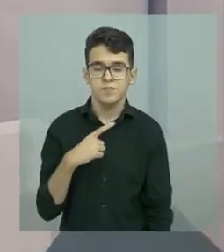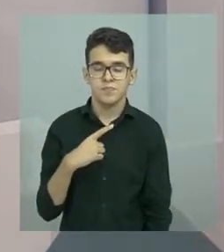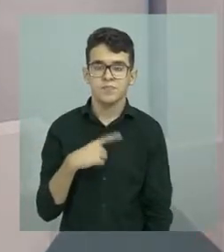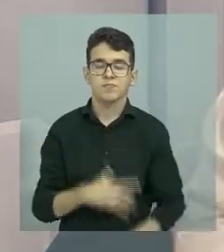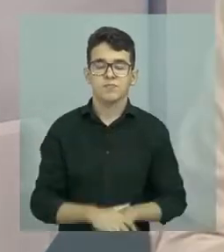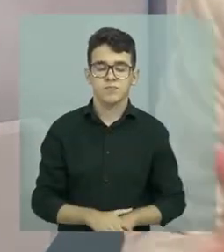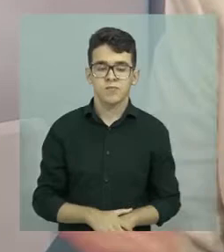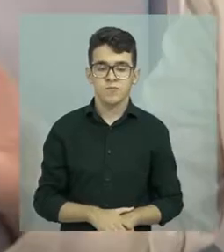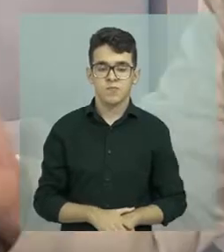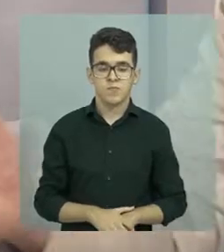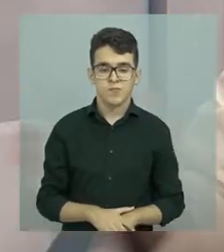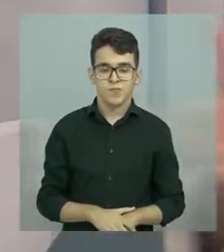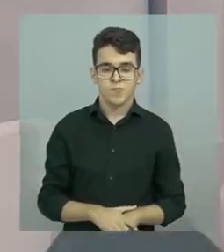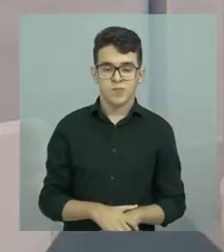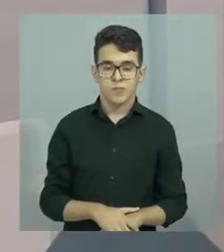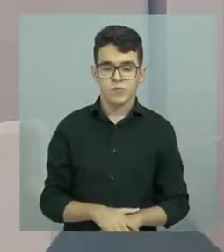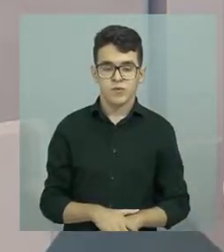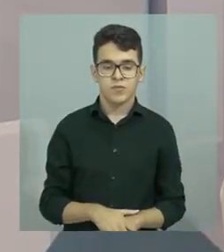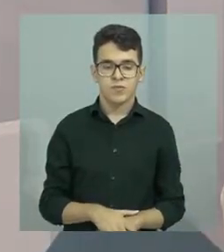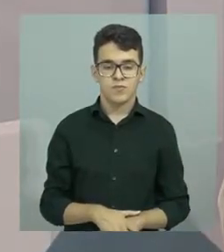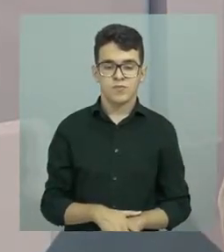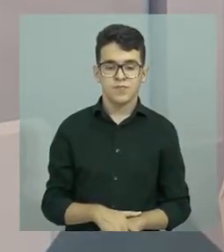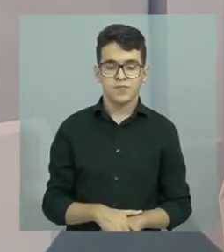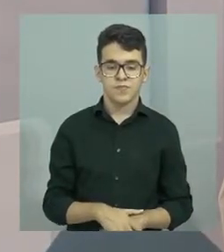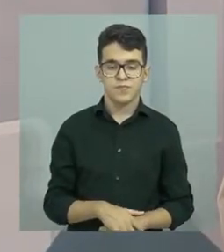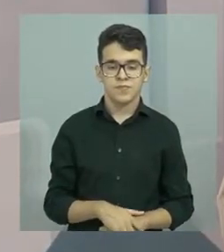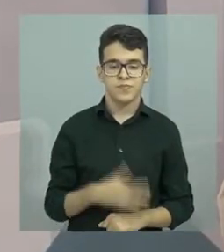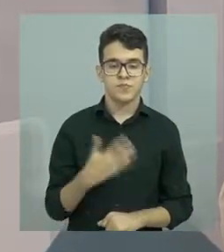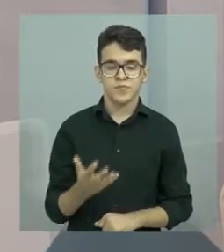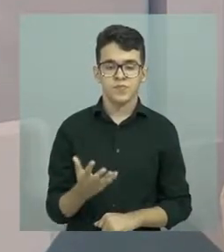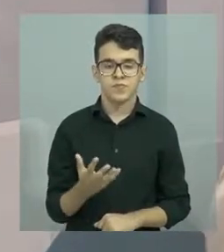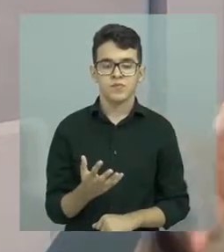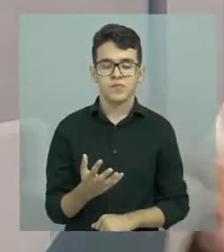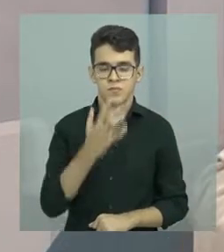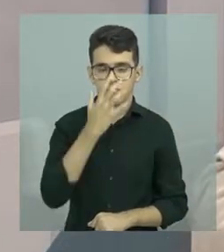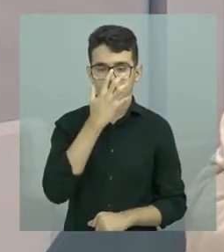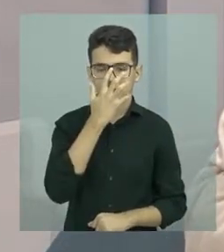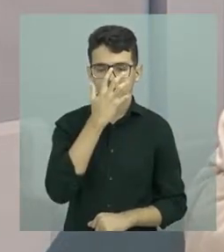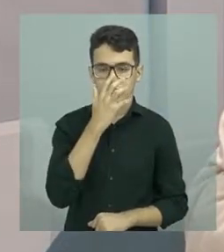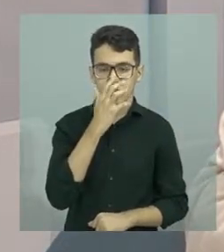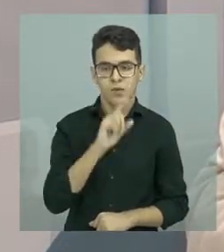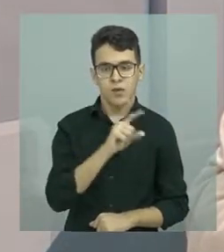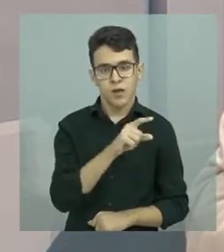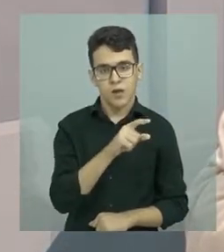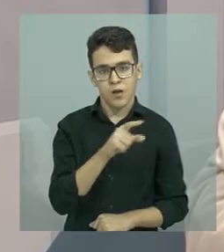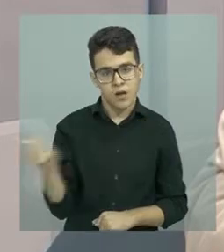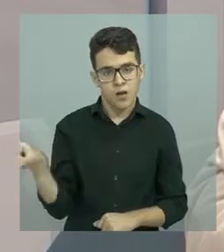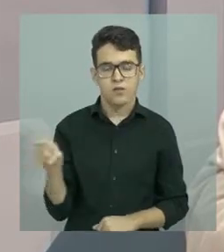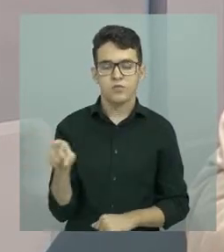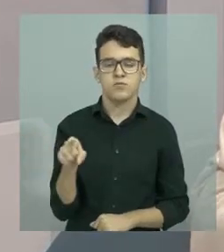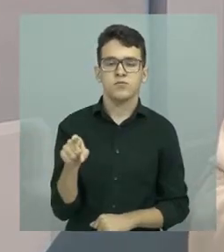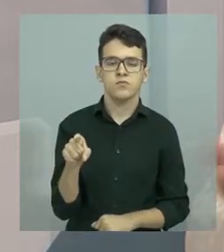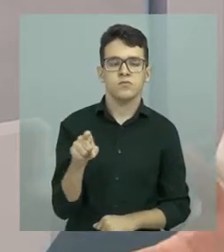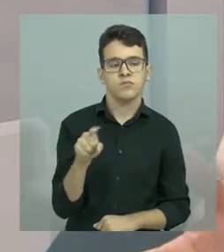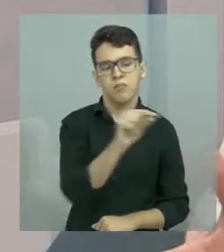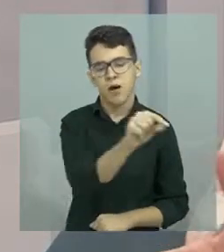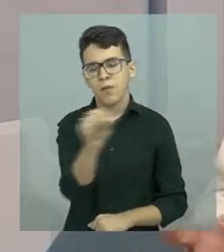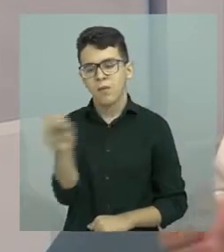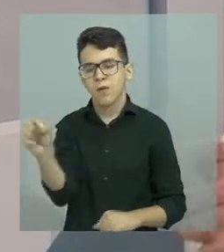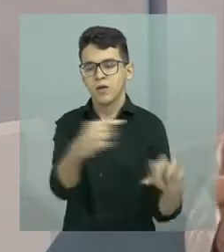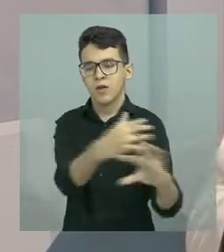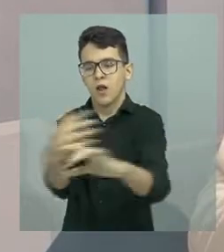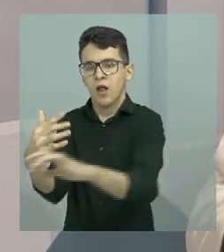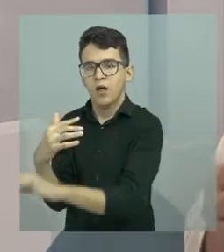açudes, justamente, né, que também mandam as águas para a cidade de